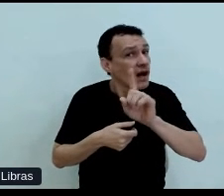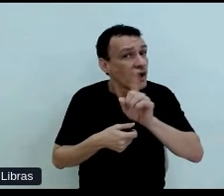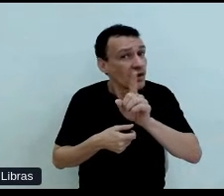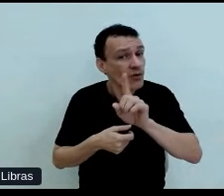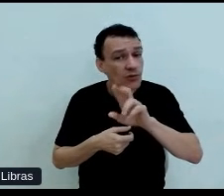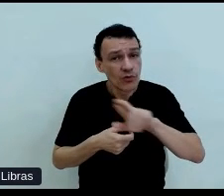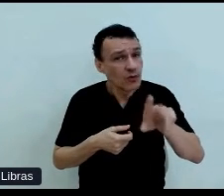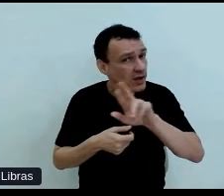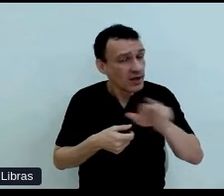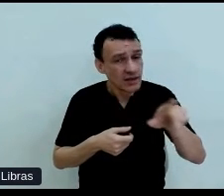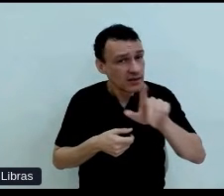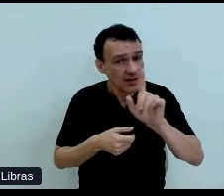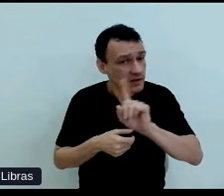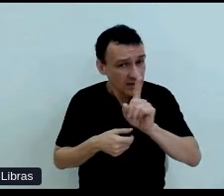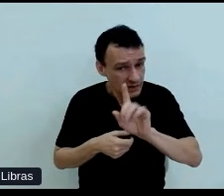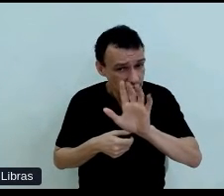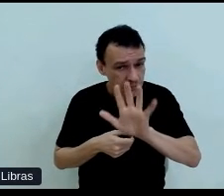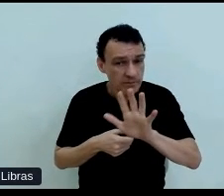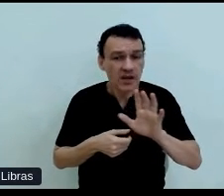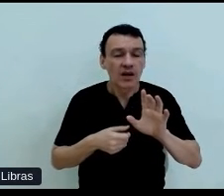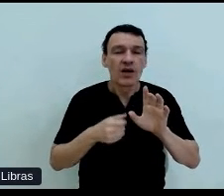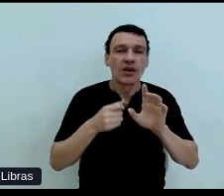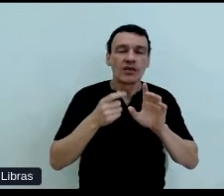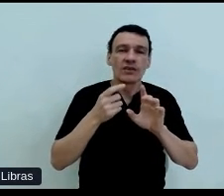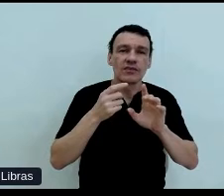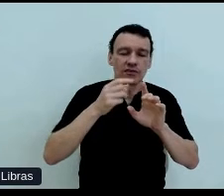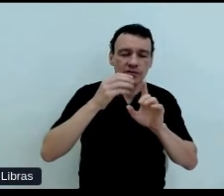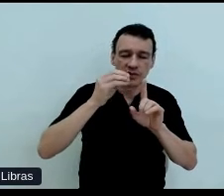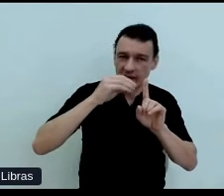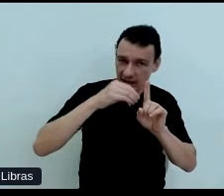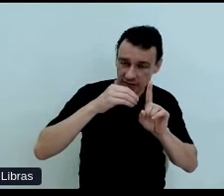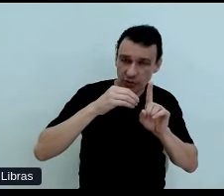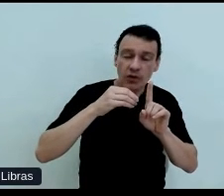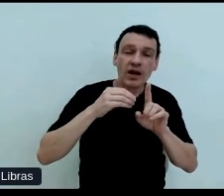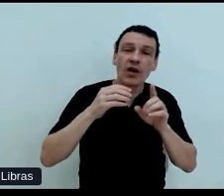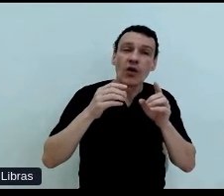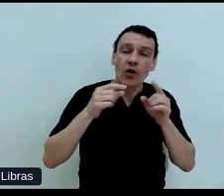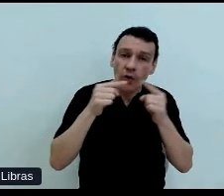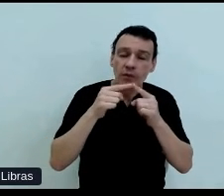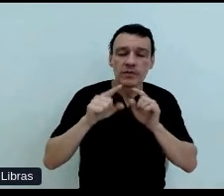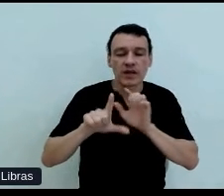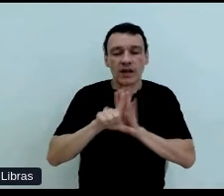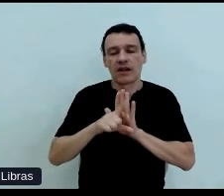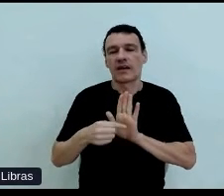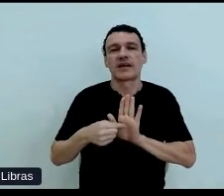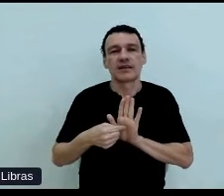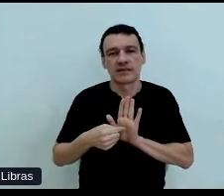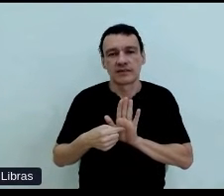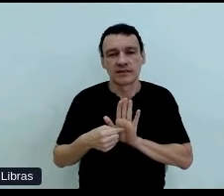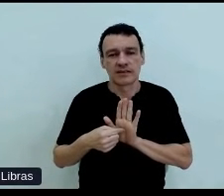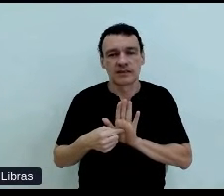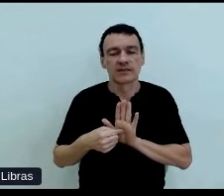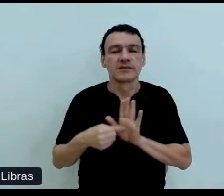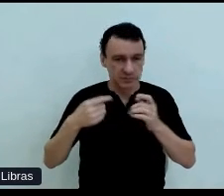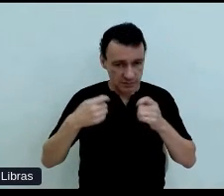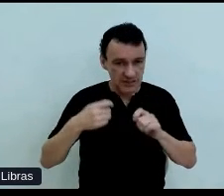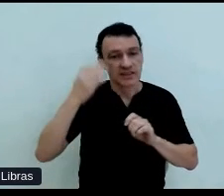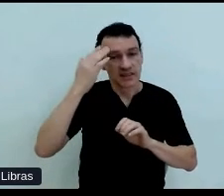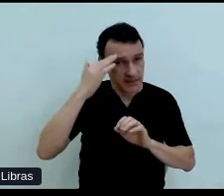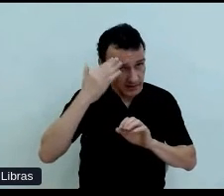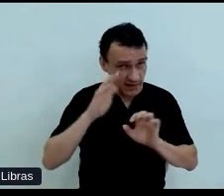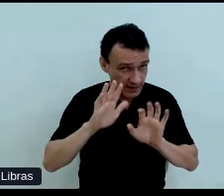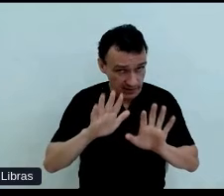né? Eu vou tratar ela assim, toda vulnerávelzinha, porque ela é café com leite e tadinha